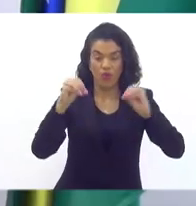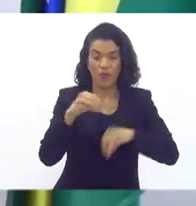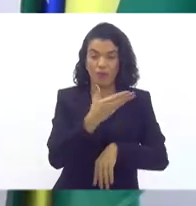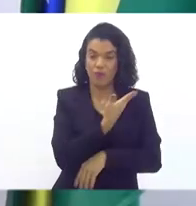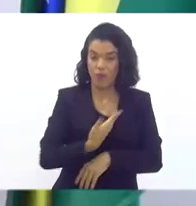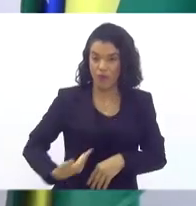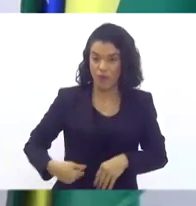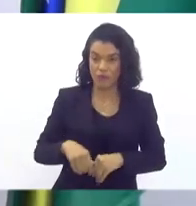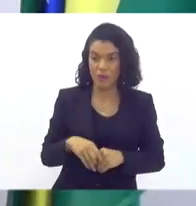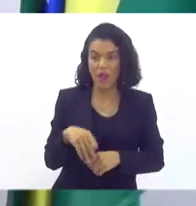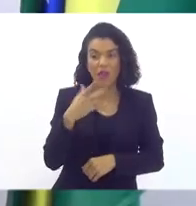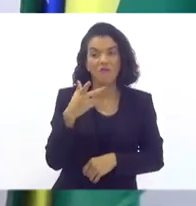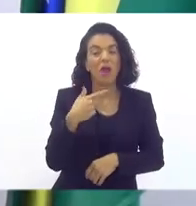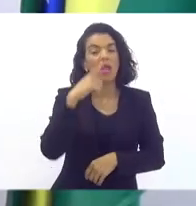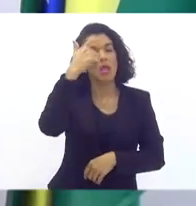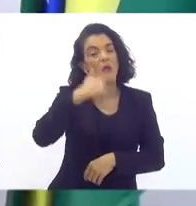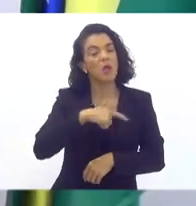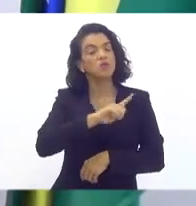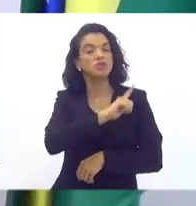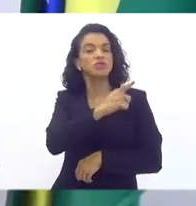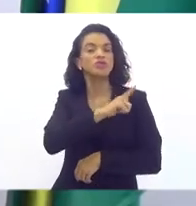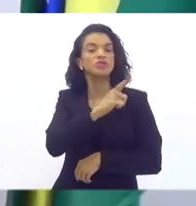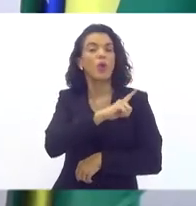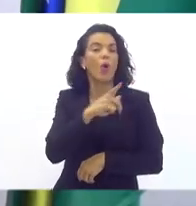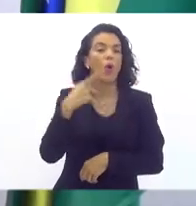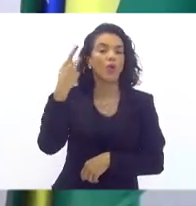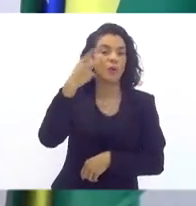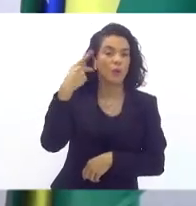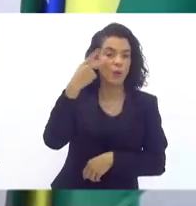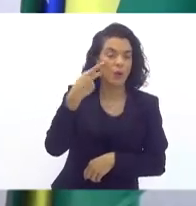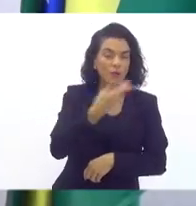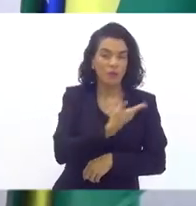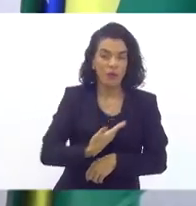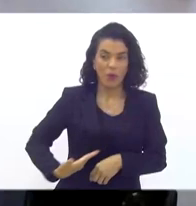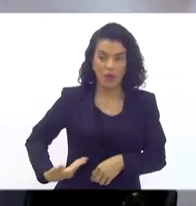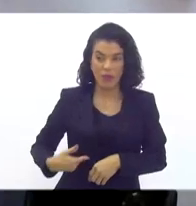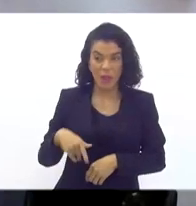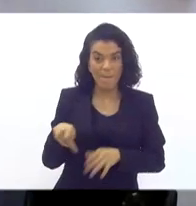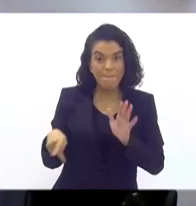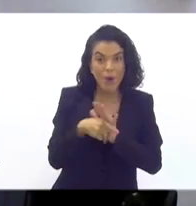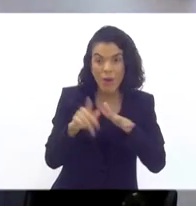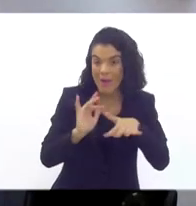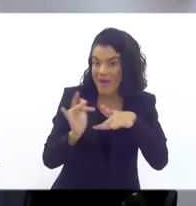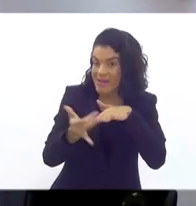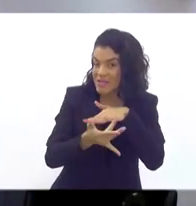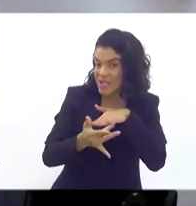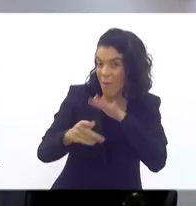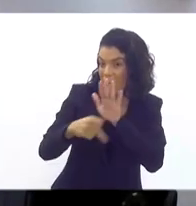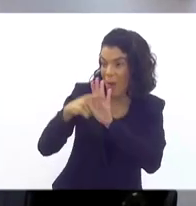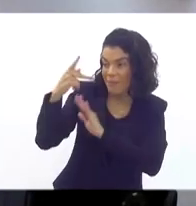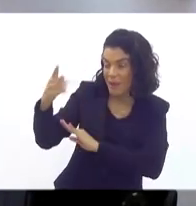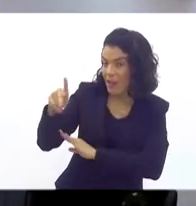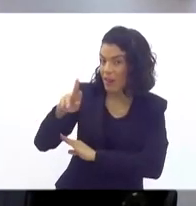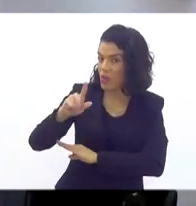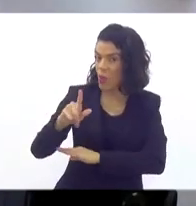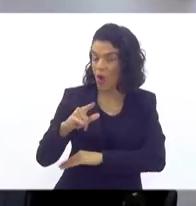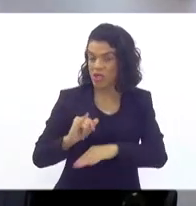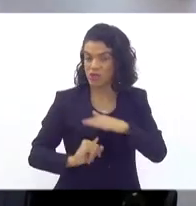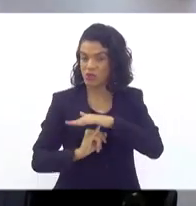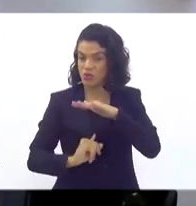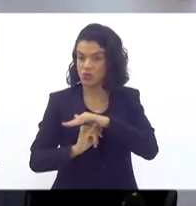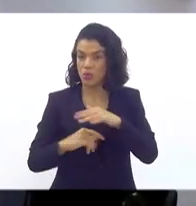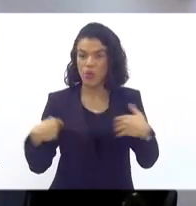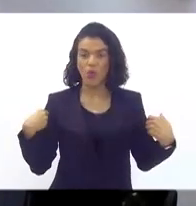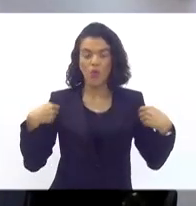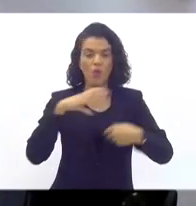aqui como grande gestor fala de segurança pública na sua rede pessoal na sua rede pessoal não institucional vestindo um